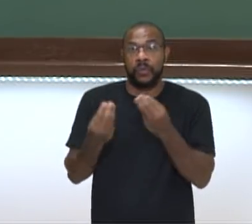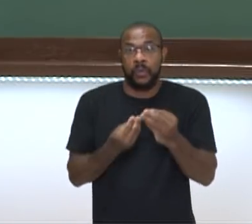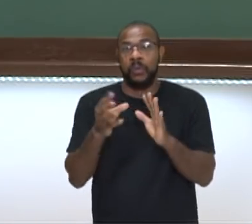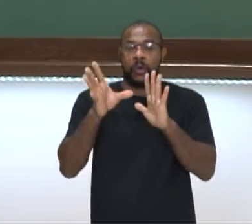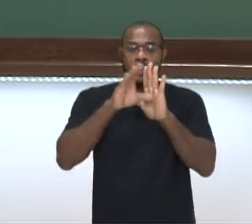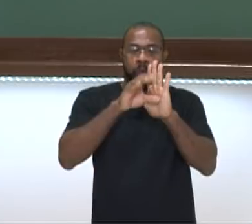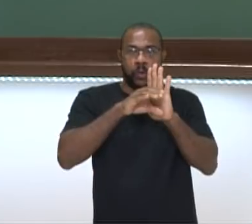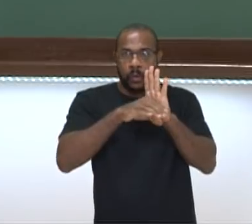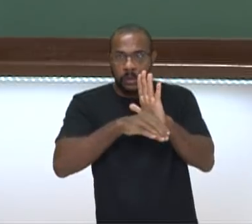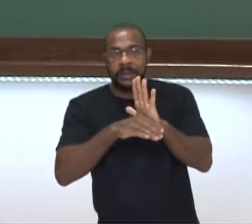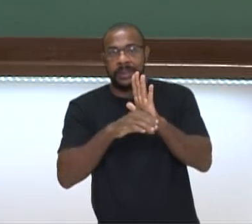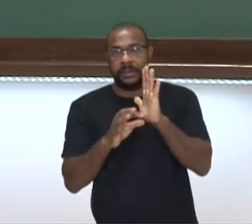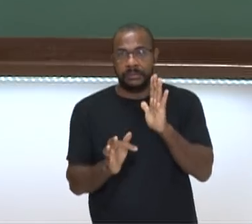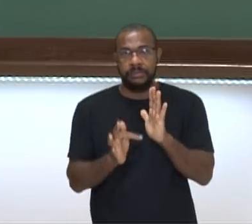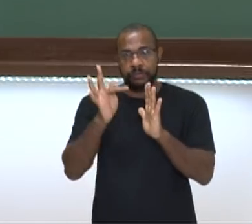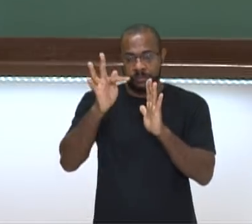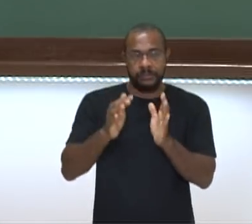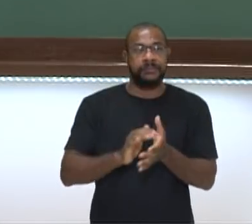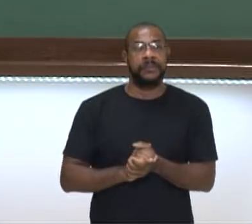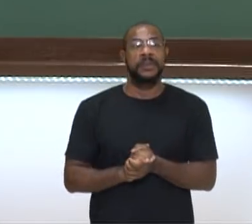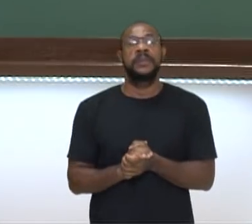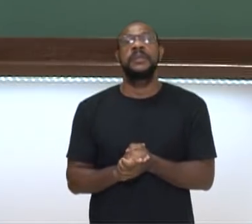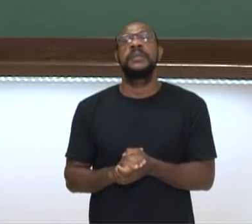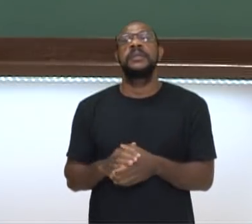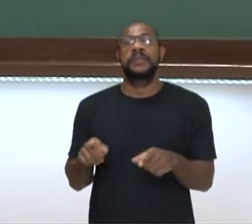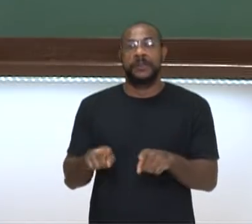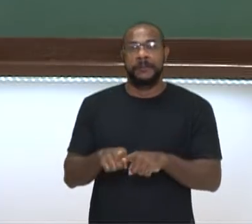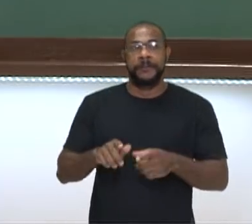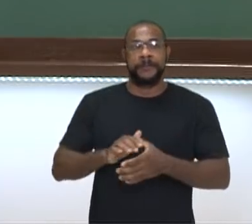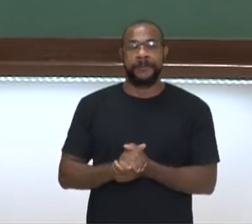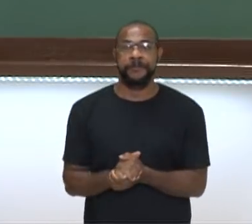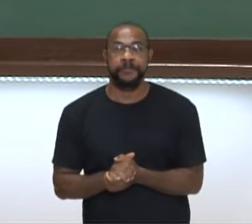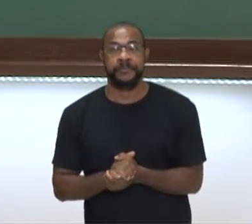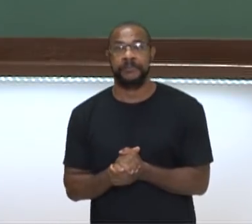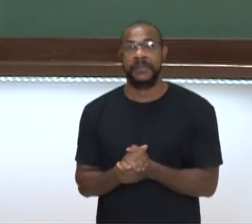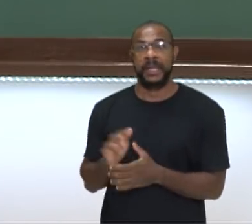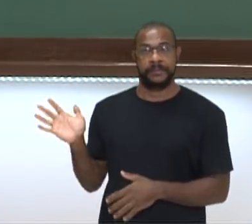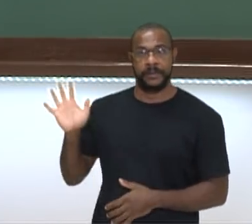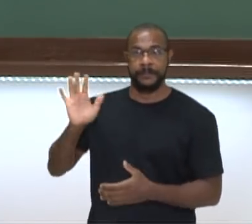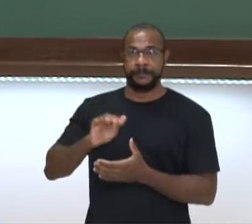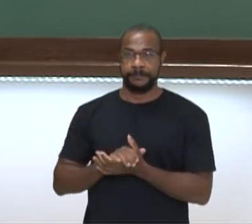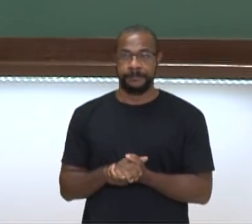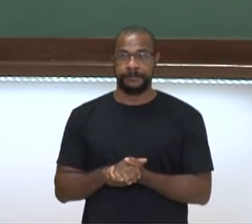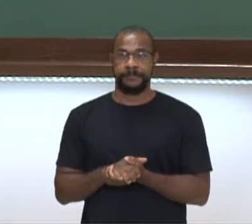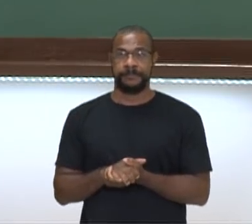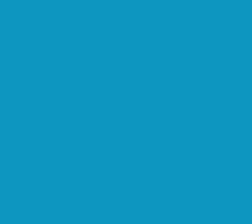conceitos de matemática financeira e matemática no modo geral. Até breve.